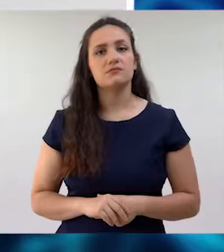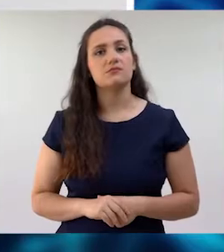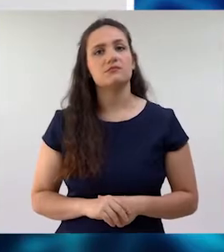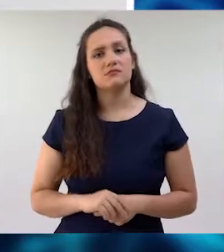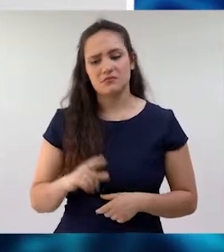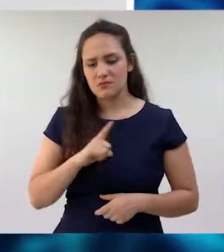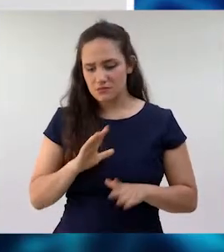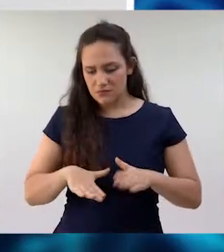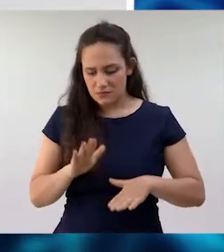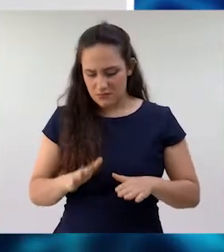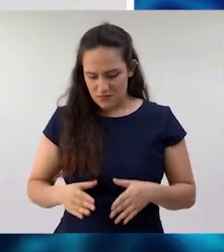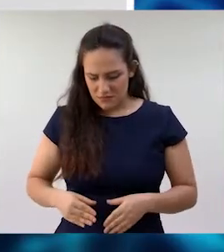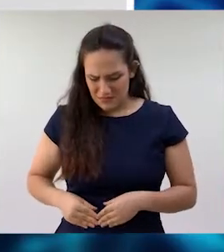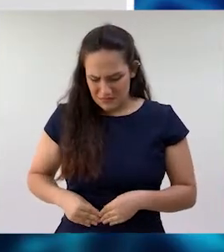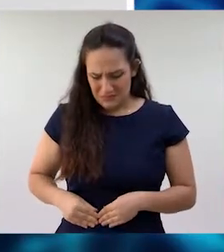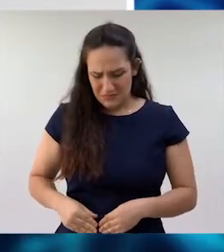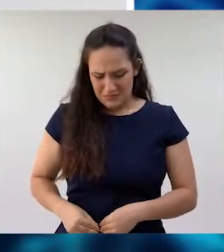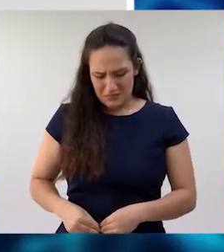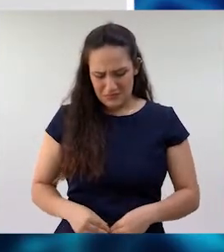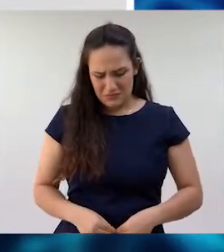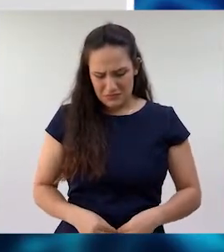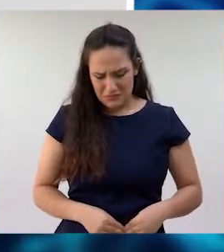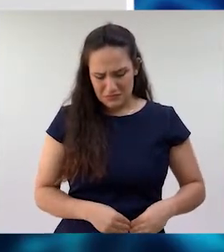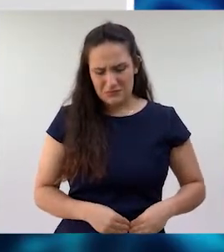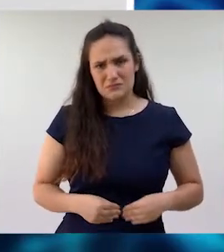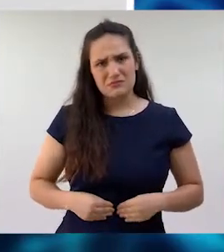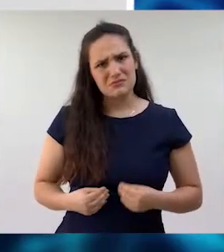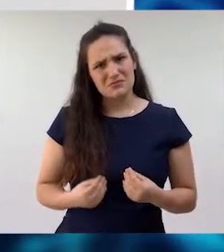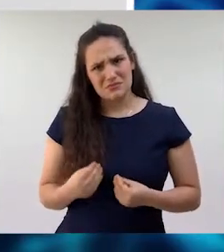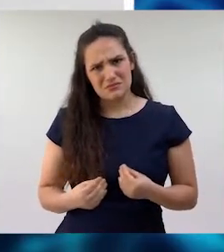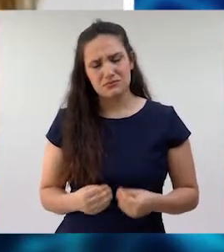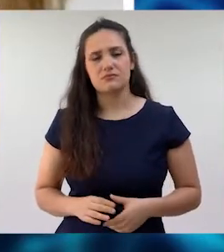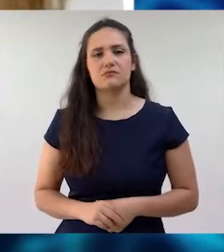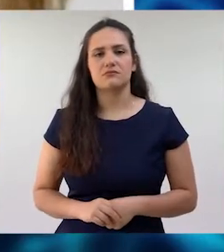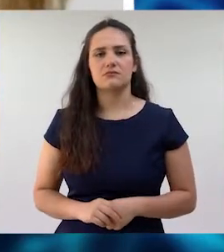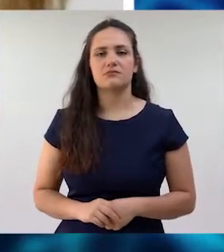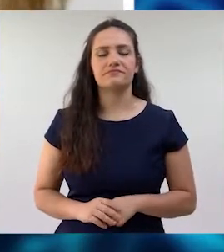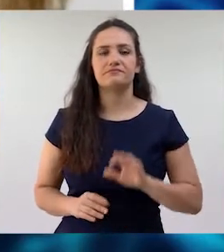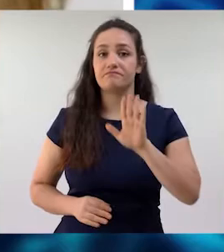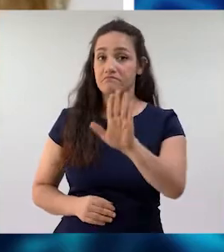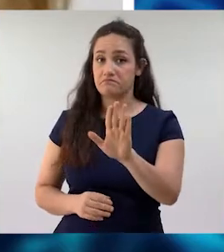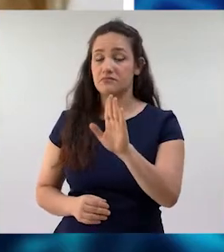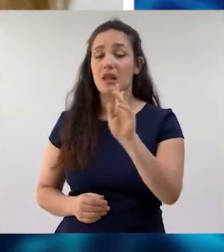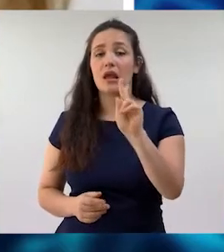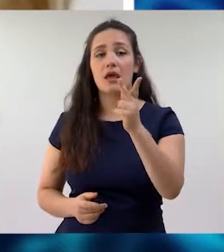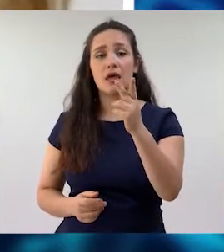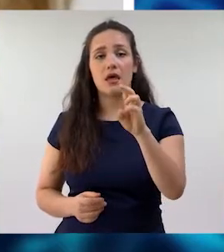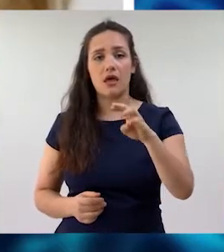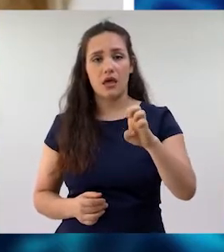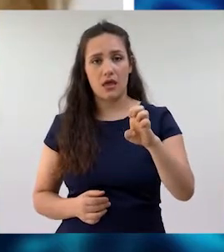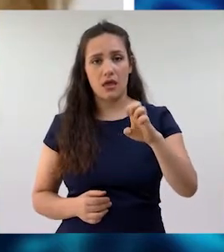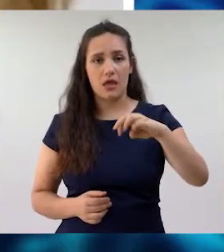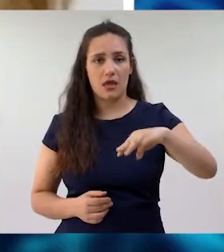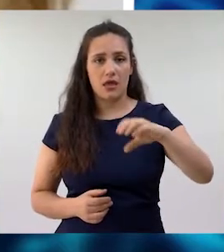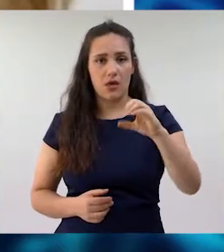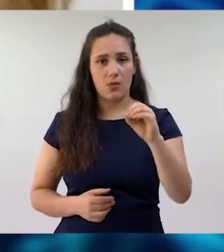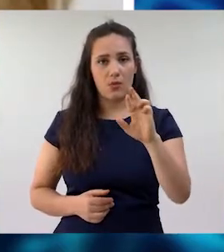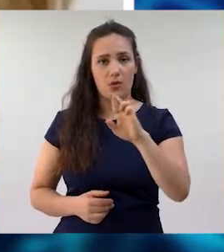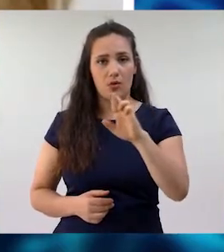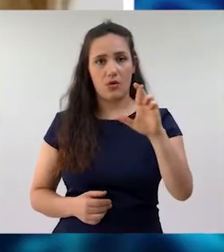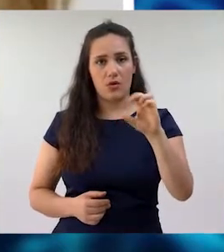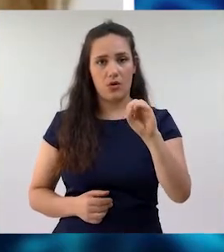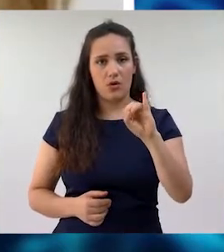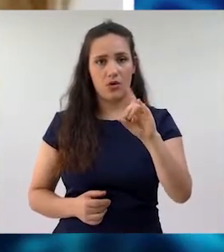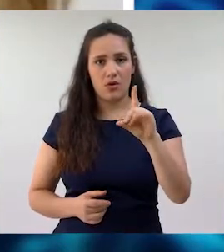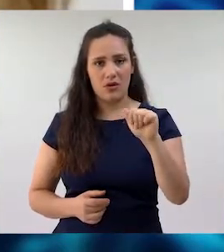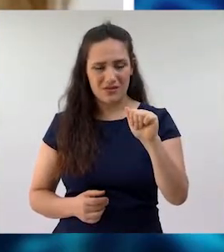massa no abdômen, tumorações no abdômen. Quem tem hemorroida, uma doença já bem comum, é provável que